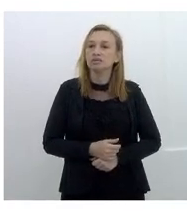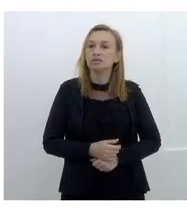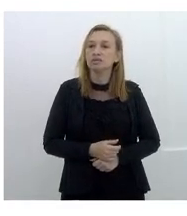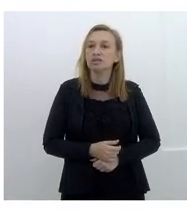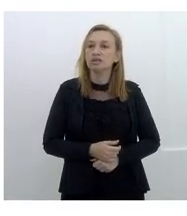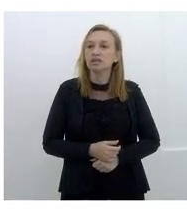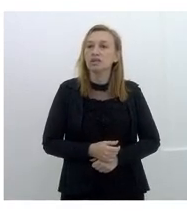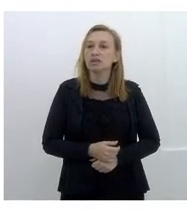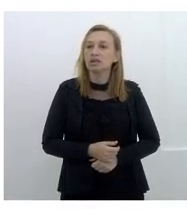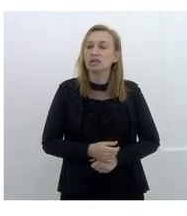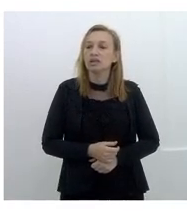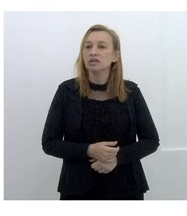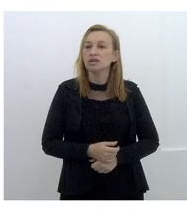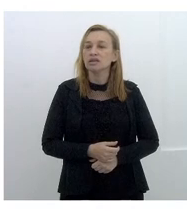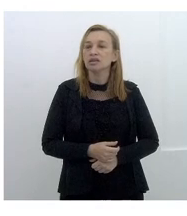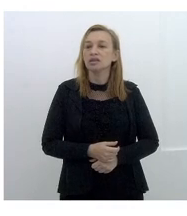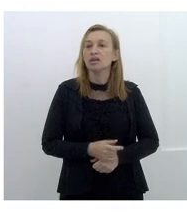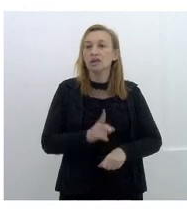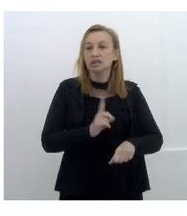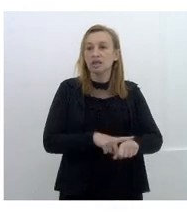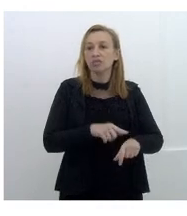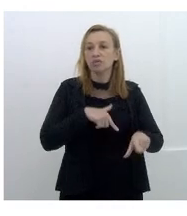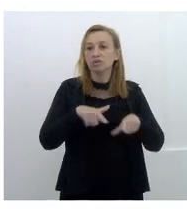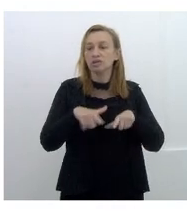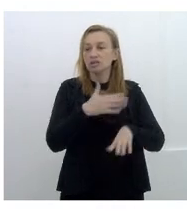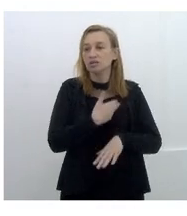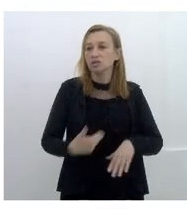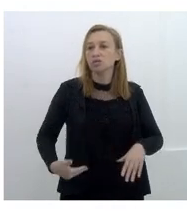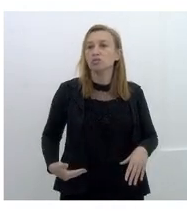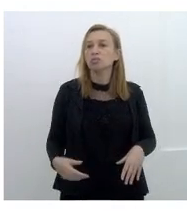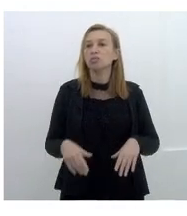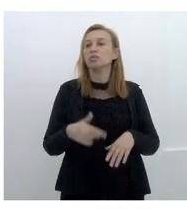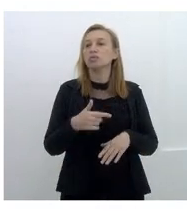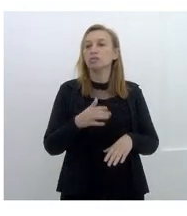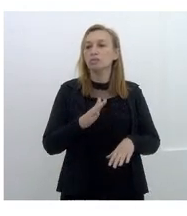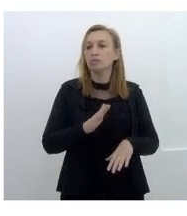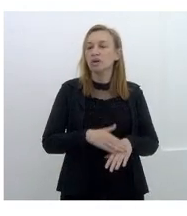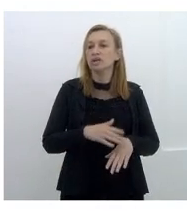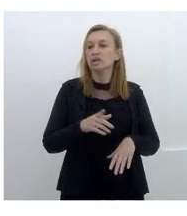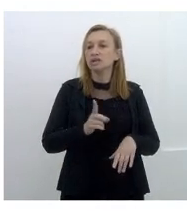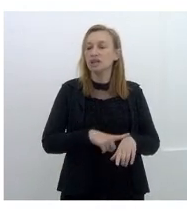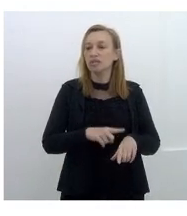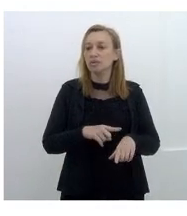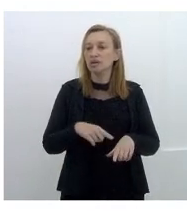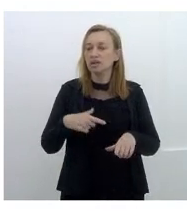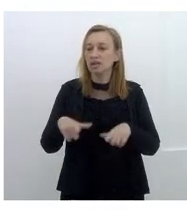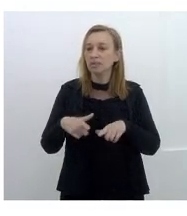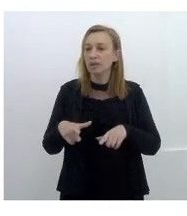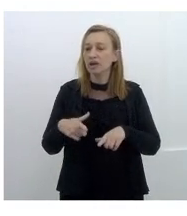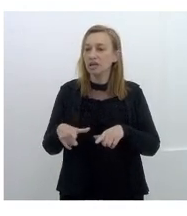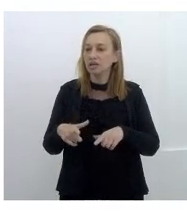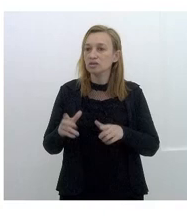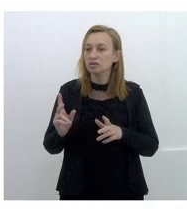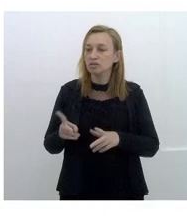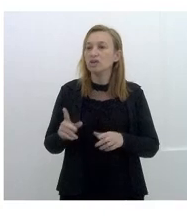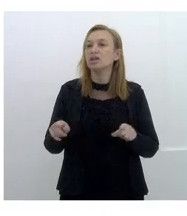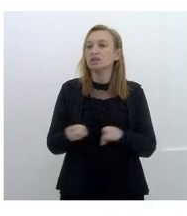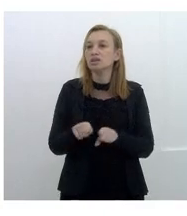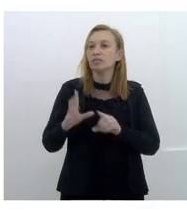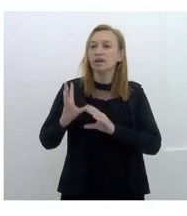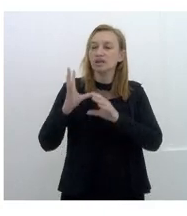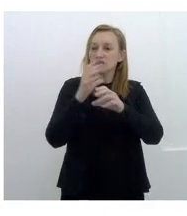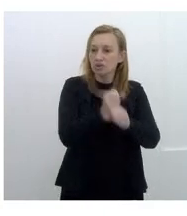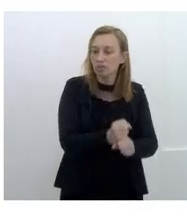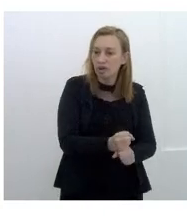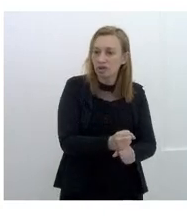exposição mas tempo de serviço público tempo no cargo e um ponto mínimo aí que é o somatório também da